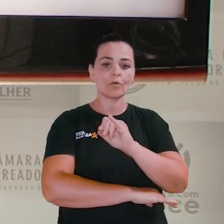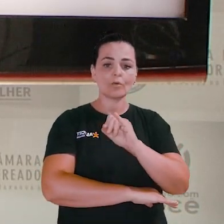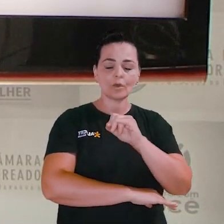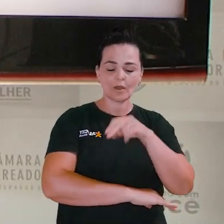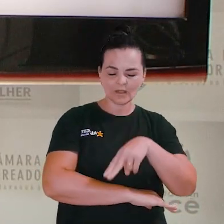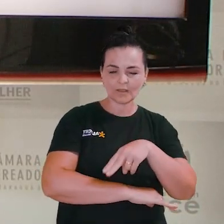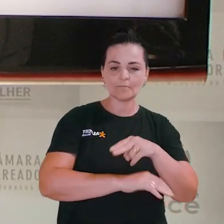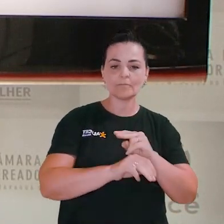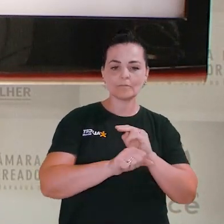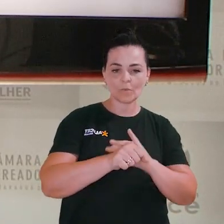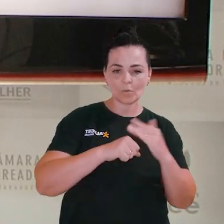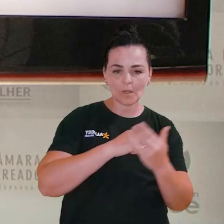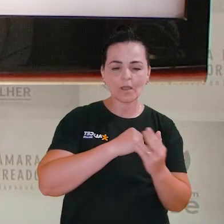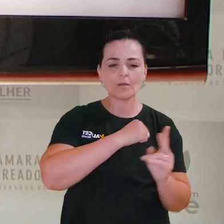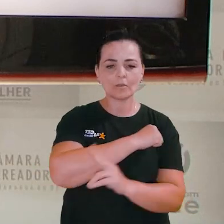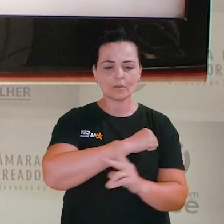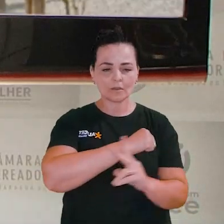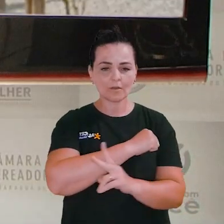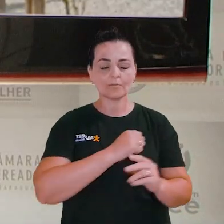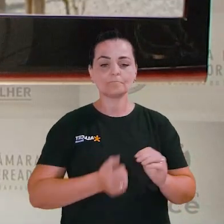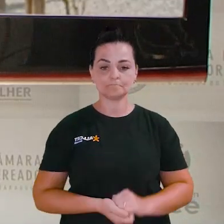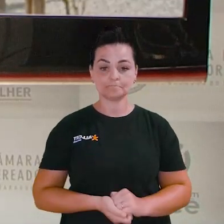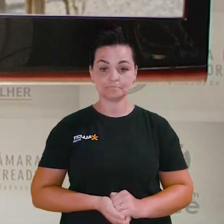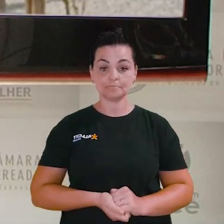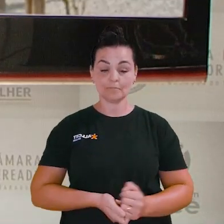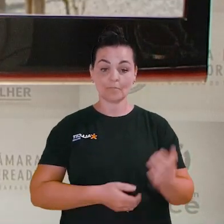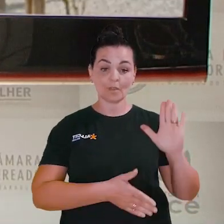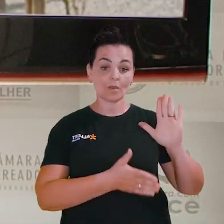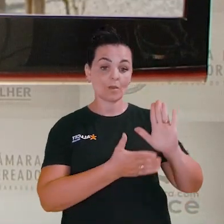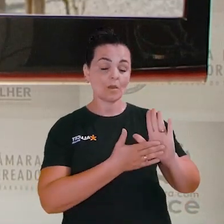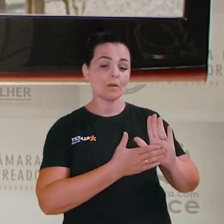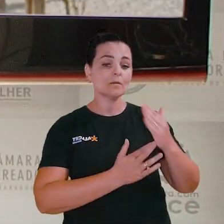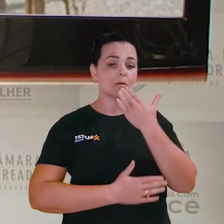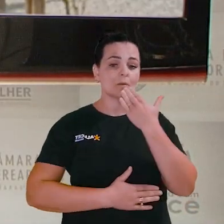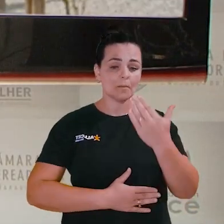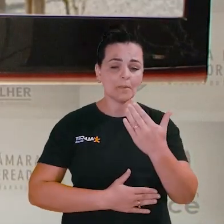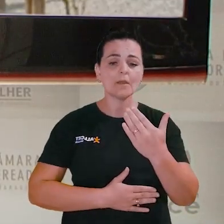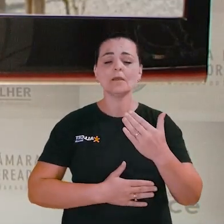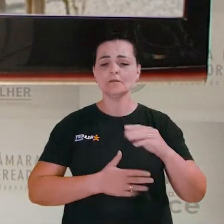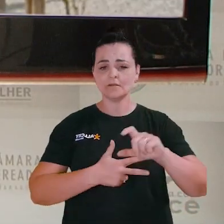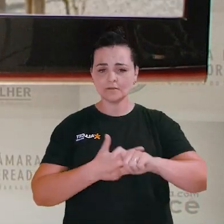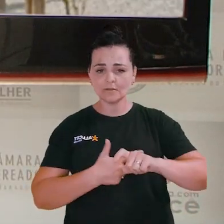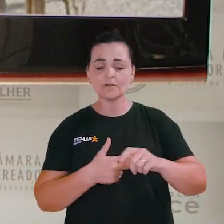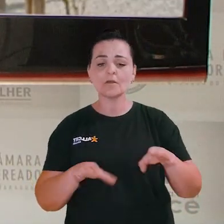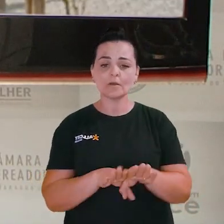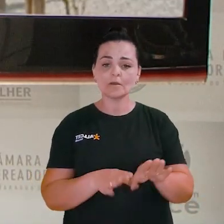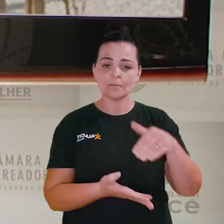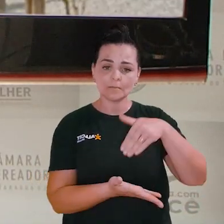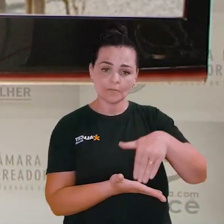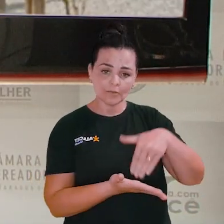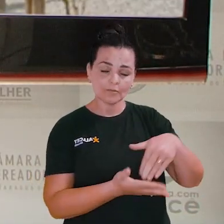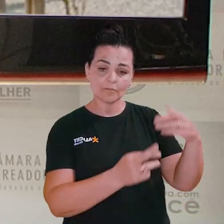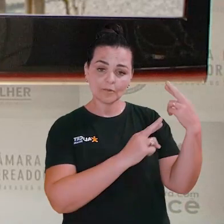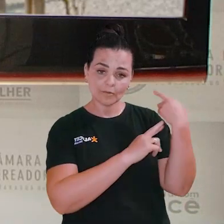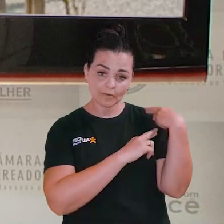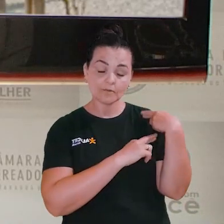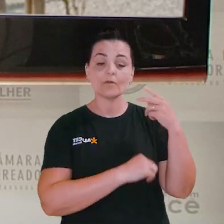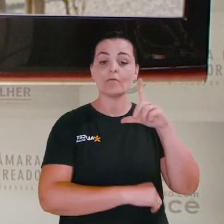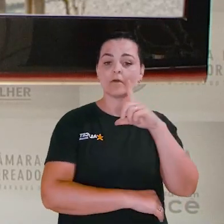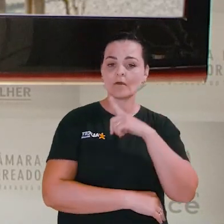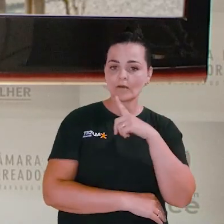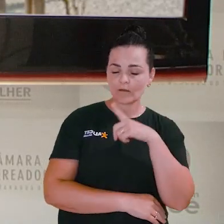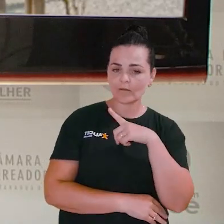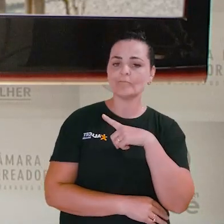pinger no bairro Nereu Ramos a proposta sugere que o Executivo Municipal por meio de secretaria